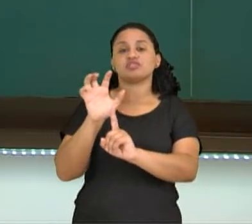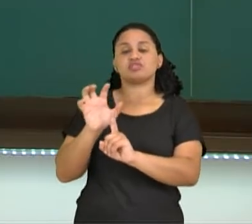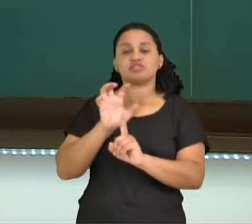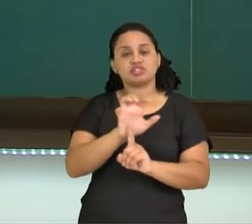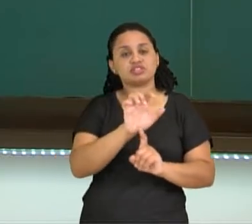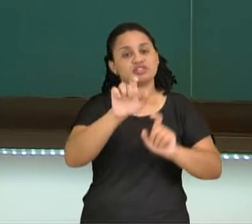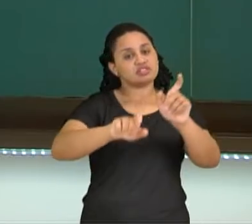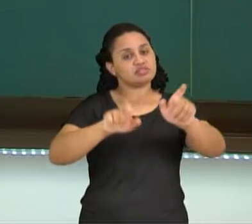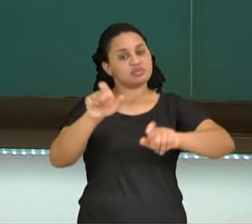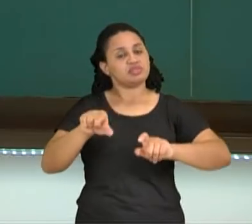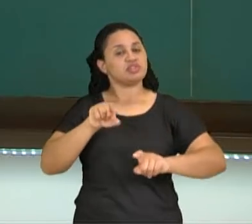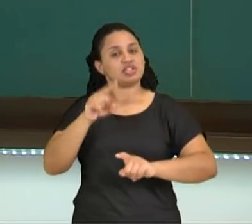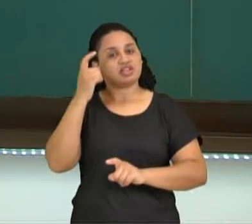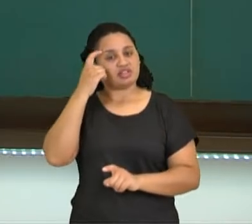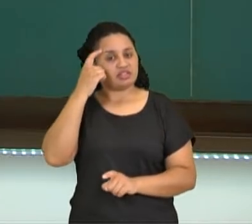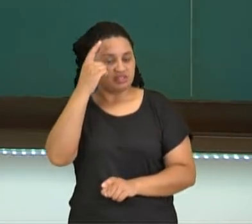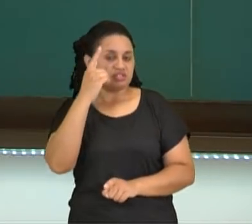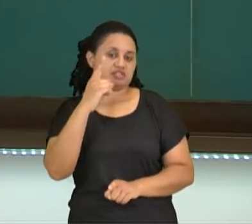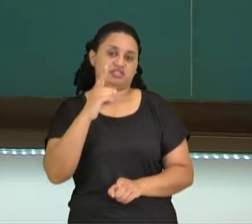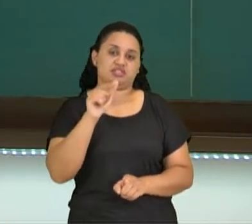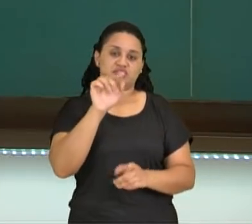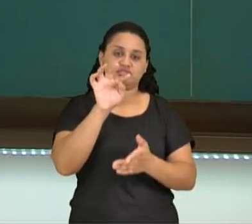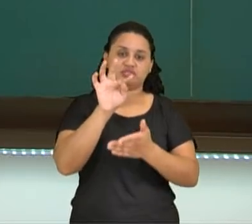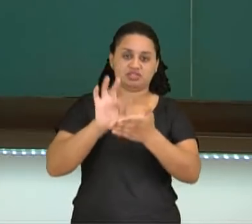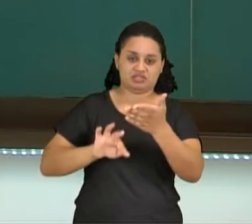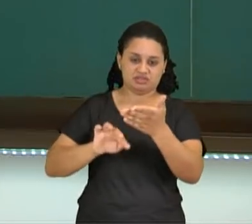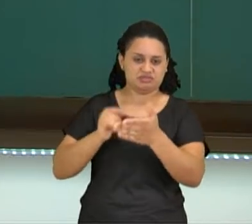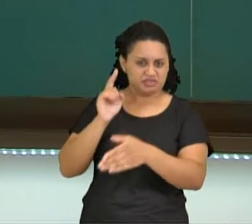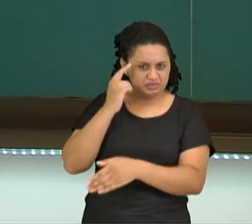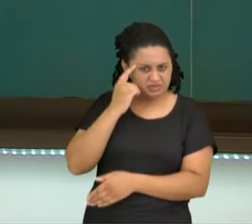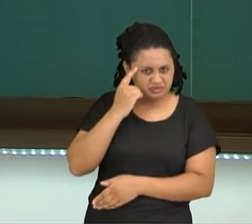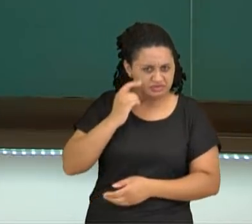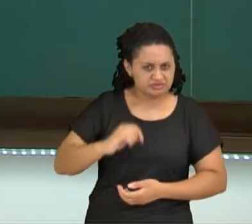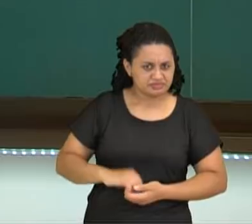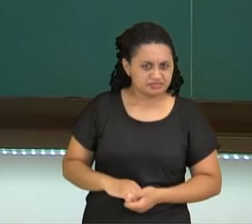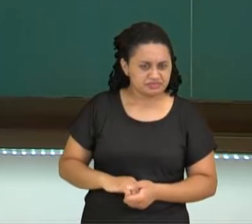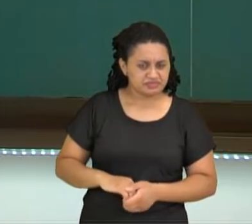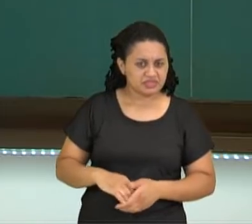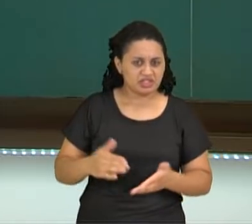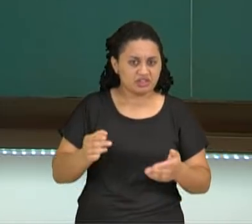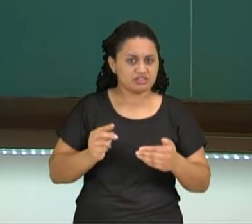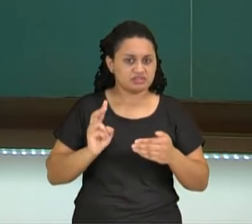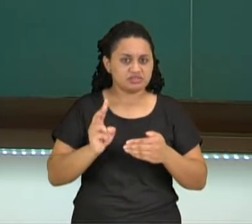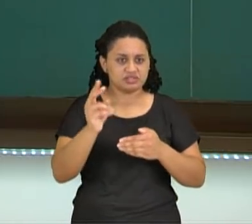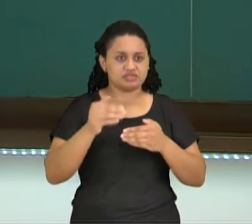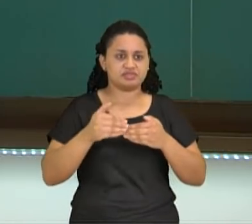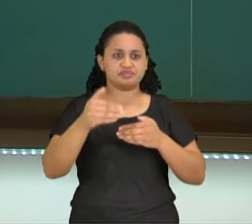pessoas sobre a ideia apresentada no texto. Já pensaram nisso? Vamos adiante?